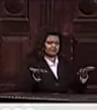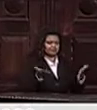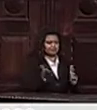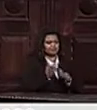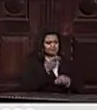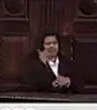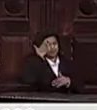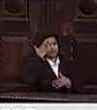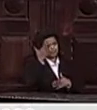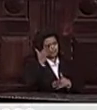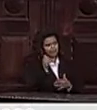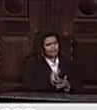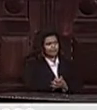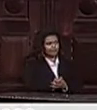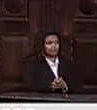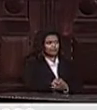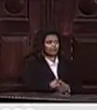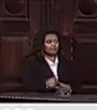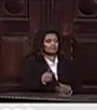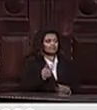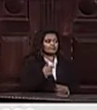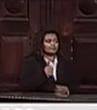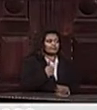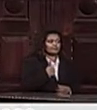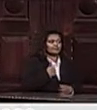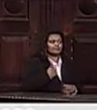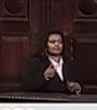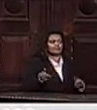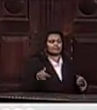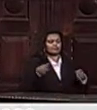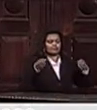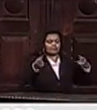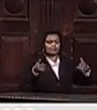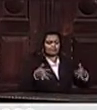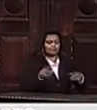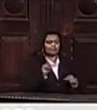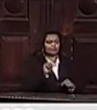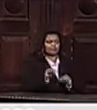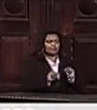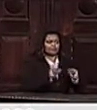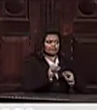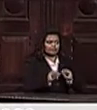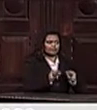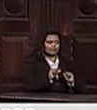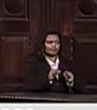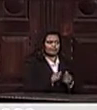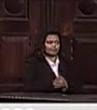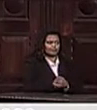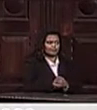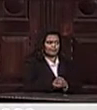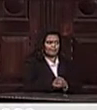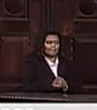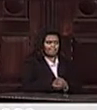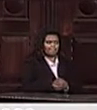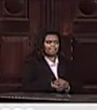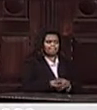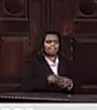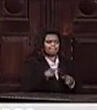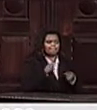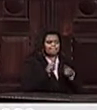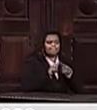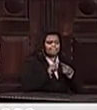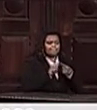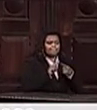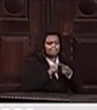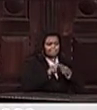Legislativa. Eu me pronunciei já aqui nesse parlamento, nessa tribuna, sobre a questão que envolve o município de Mesquita, quando a